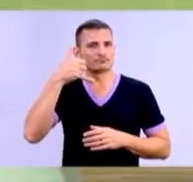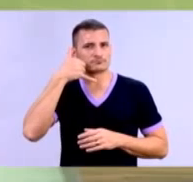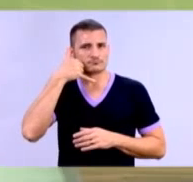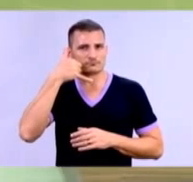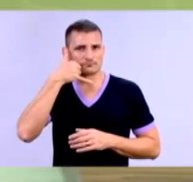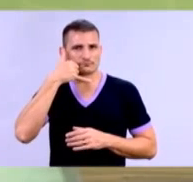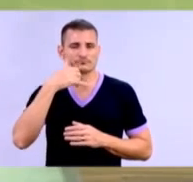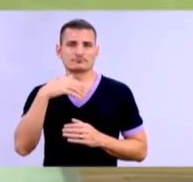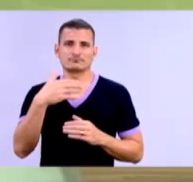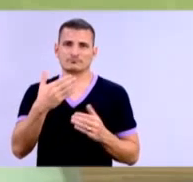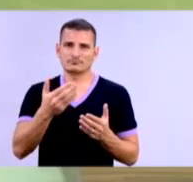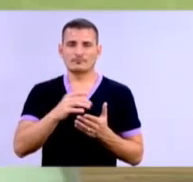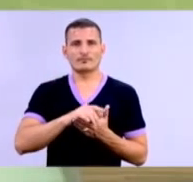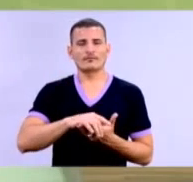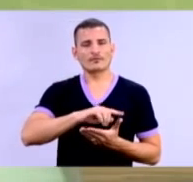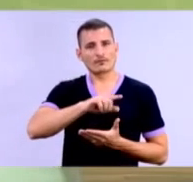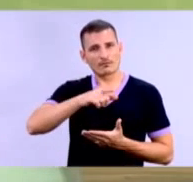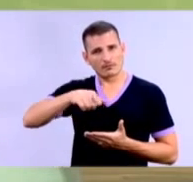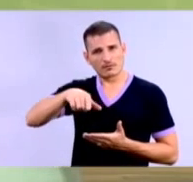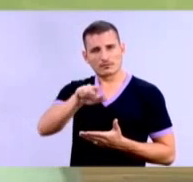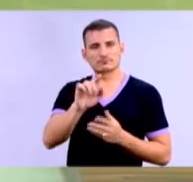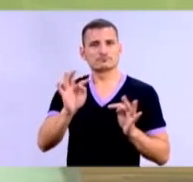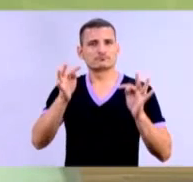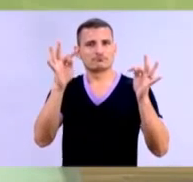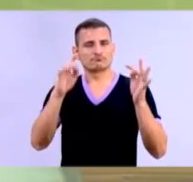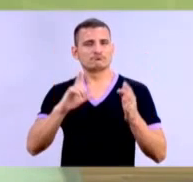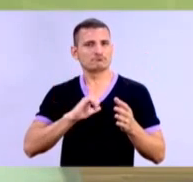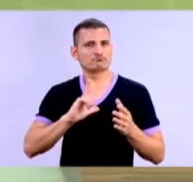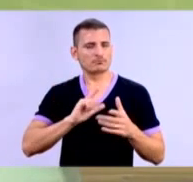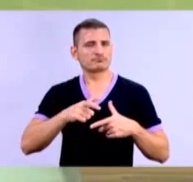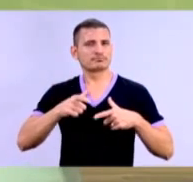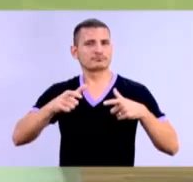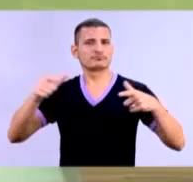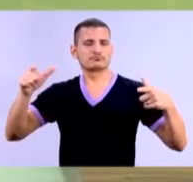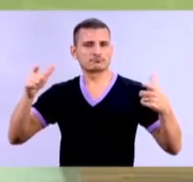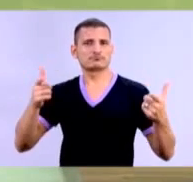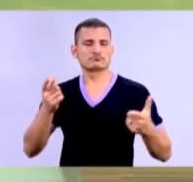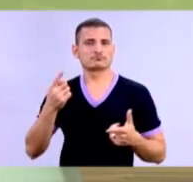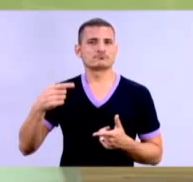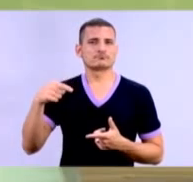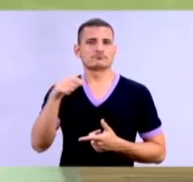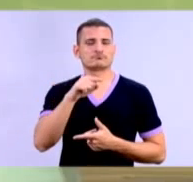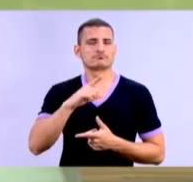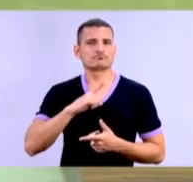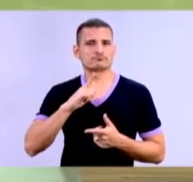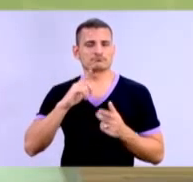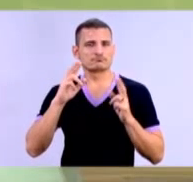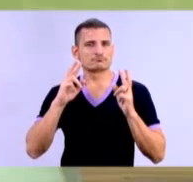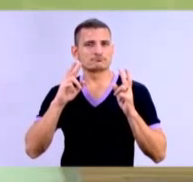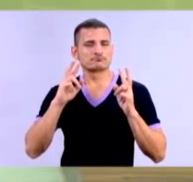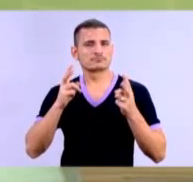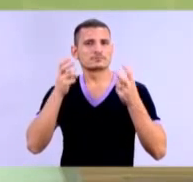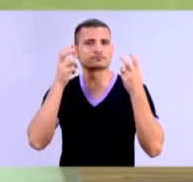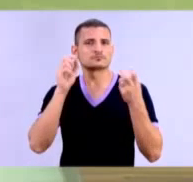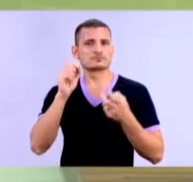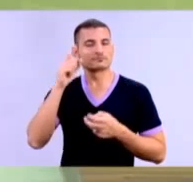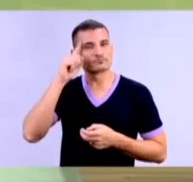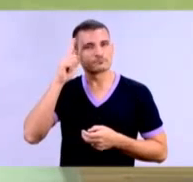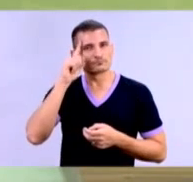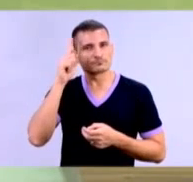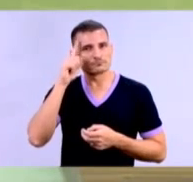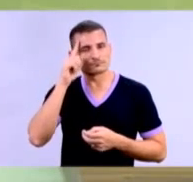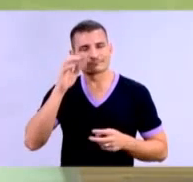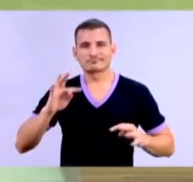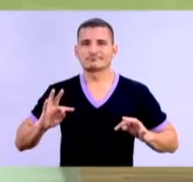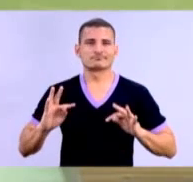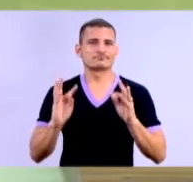Então, essas tecnologias, elas estão se popularizando cada vez mais. E a gente tem percebido isso no cotidiano de todos nós. Todos